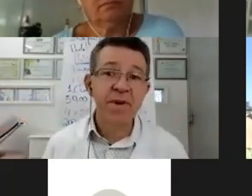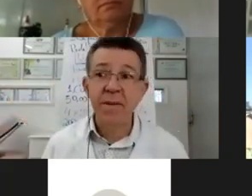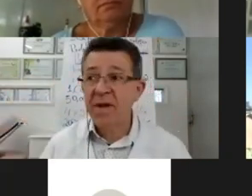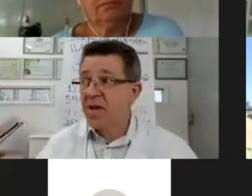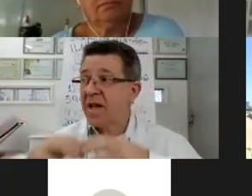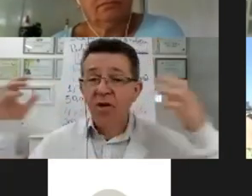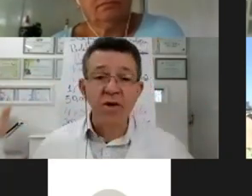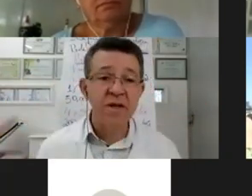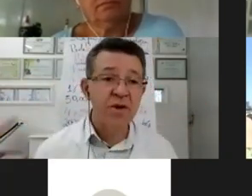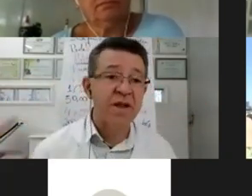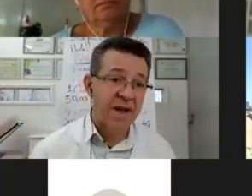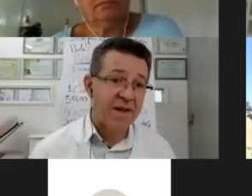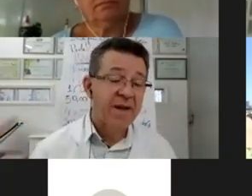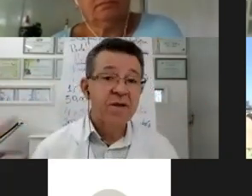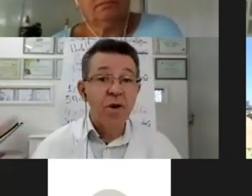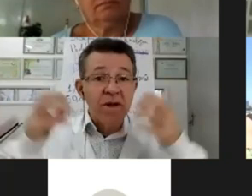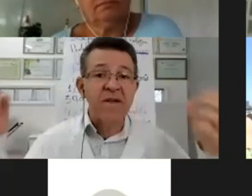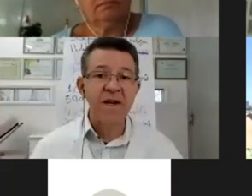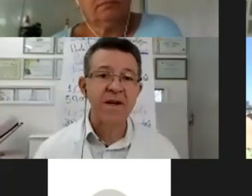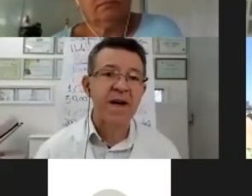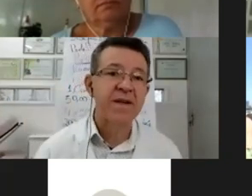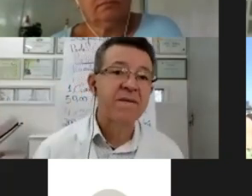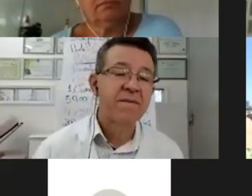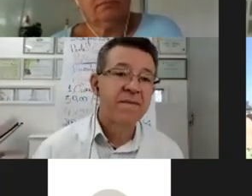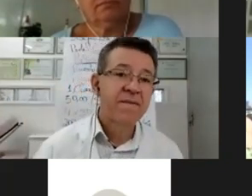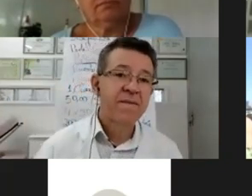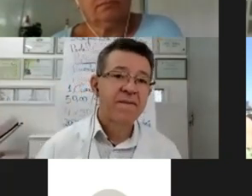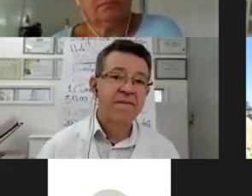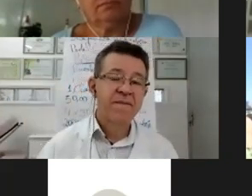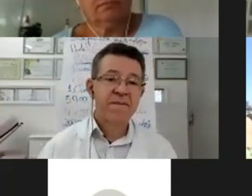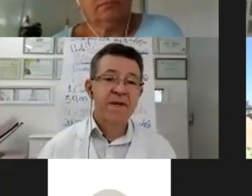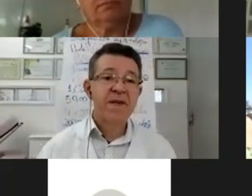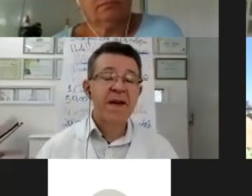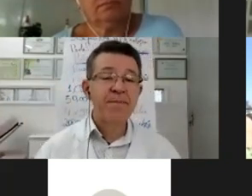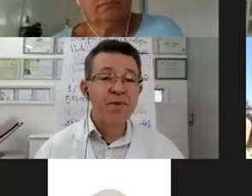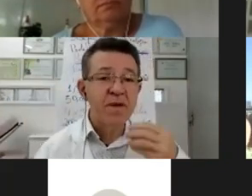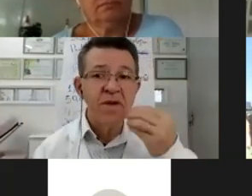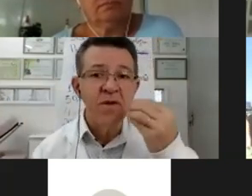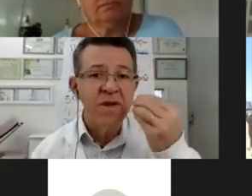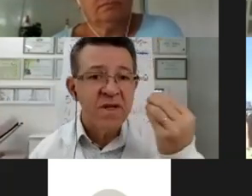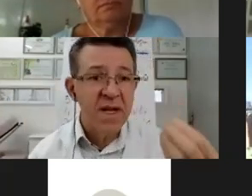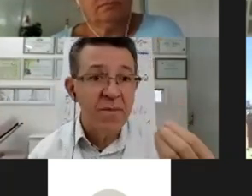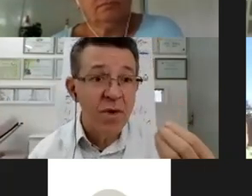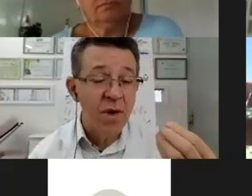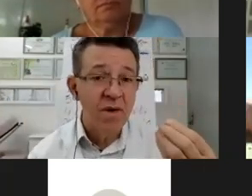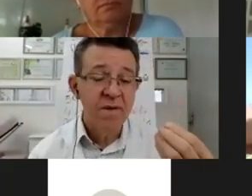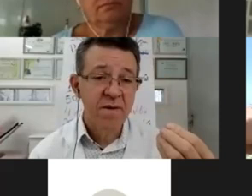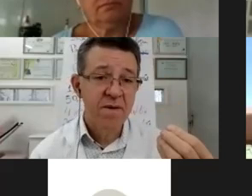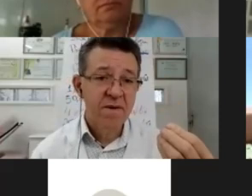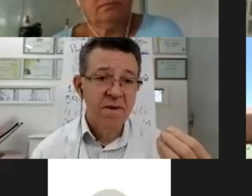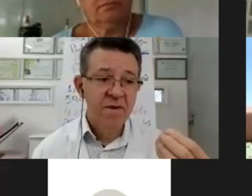Por quê? Porque a pessoa está toda desorientada, toda desequilibrada. E aí, por isso que o